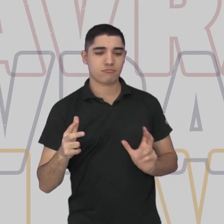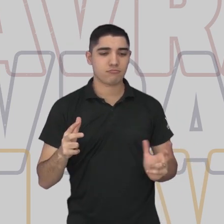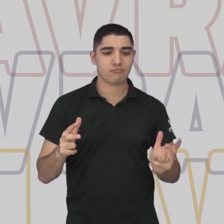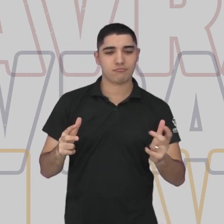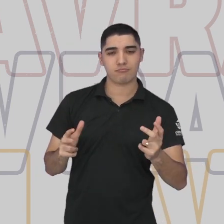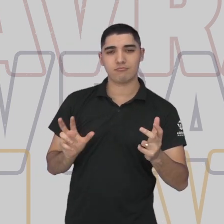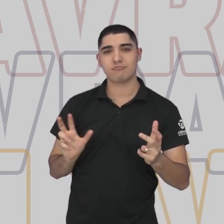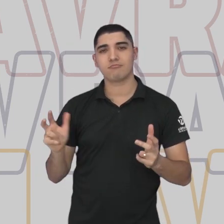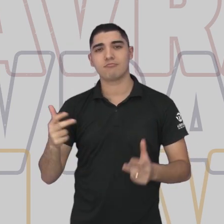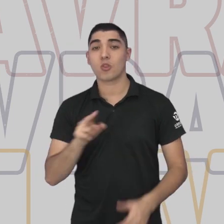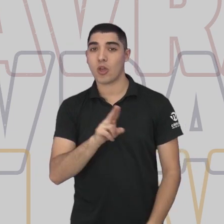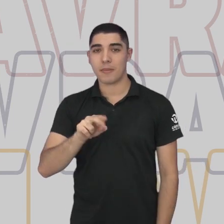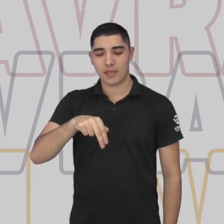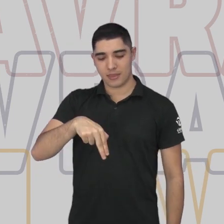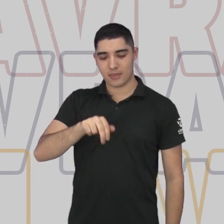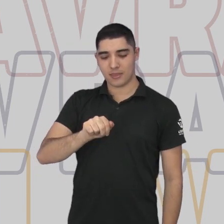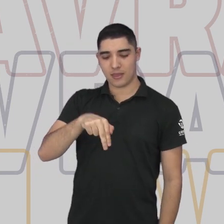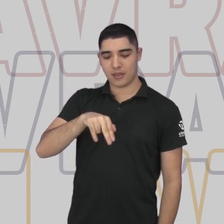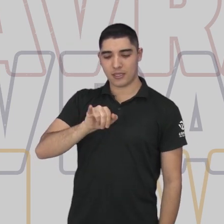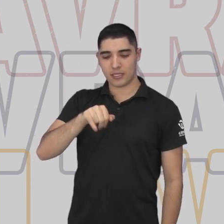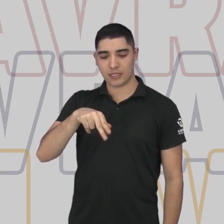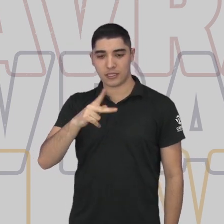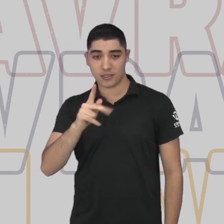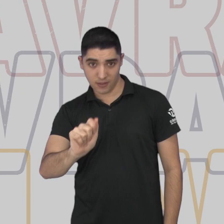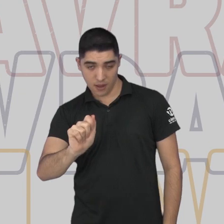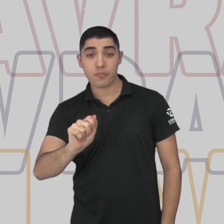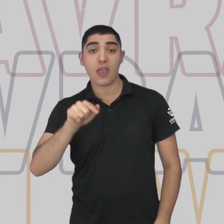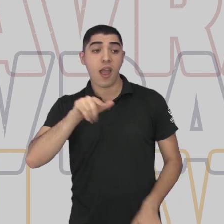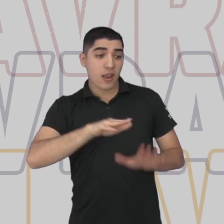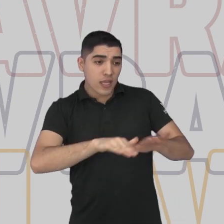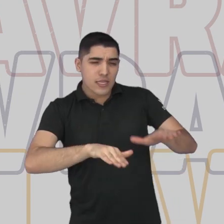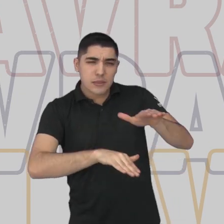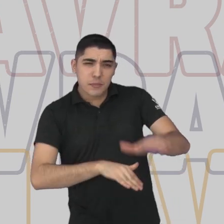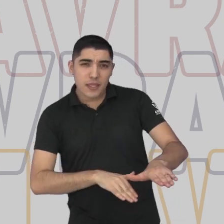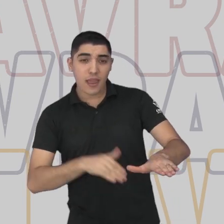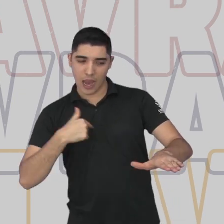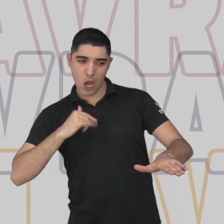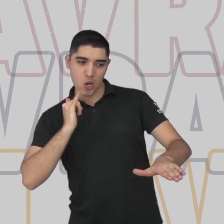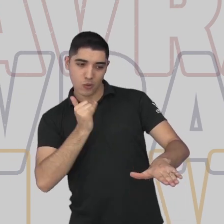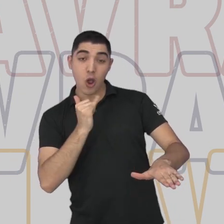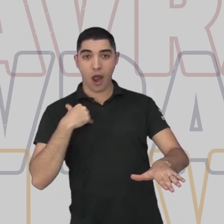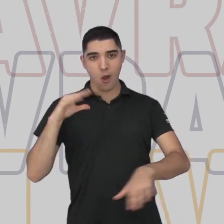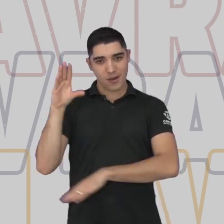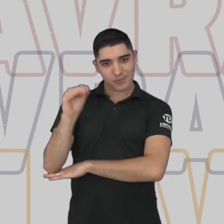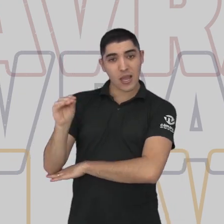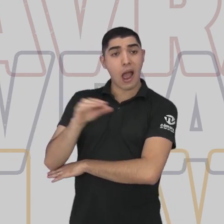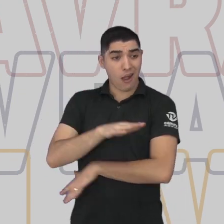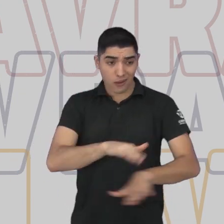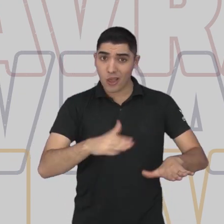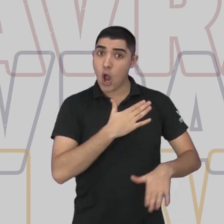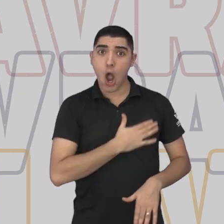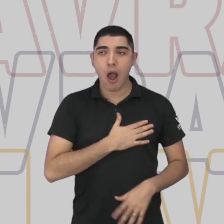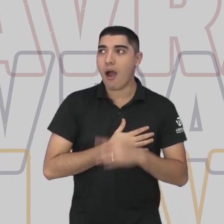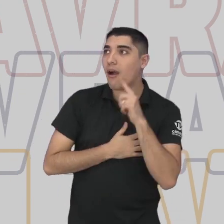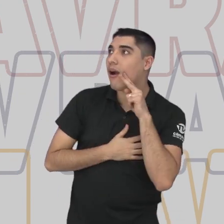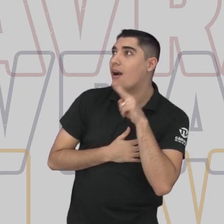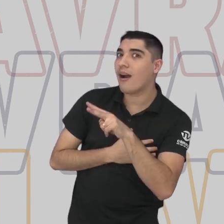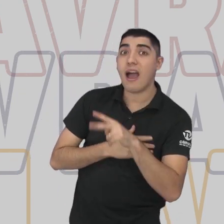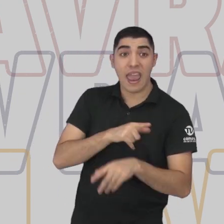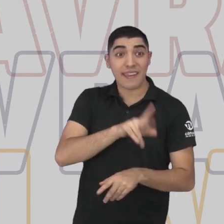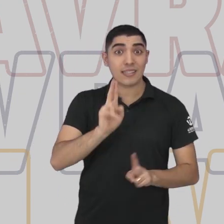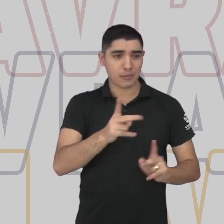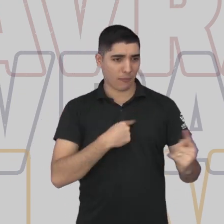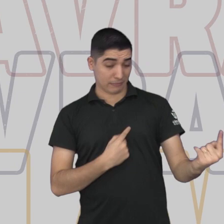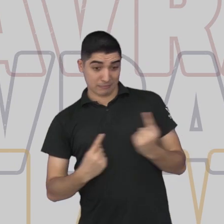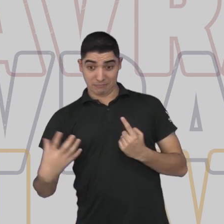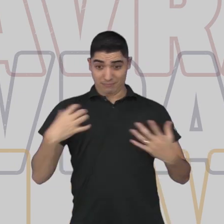é uma naninha. Então a gente vai contar para criança pequena, a gente utiliza essa, né? E a criançada gosta, ela fica lá, até